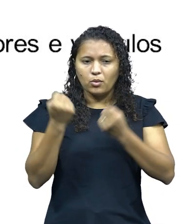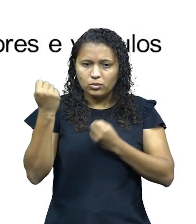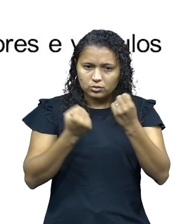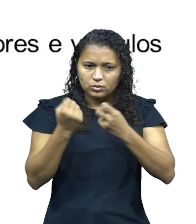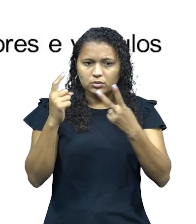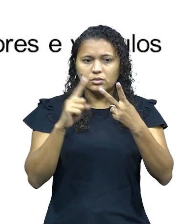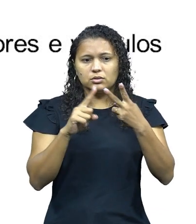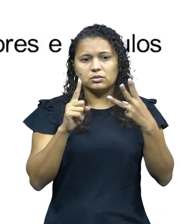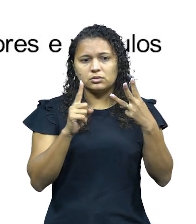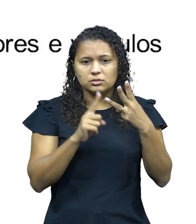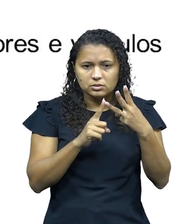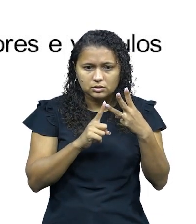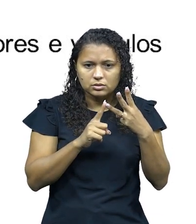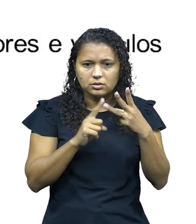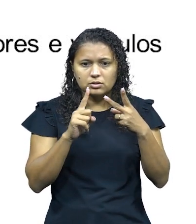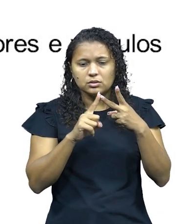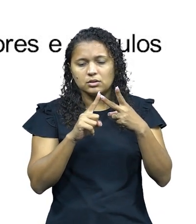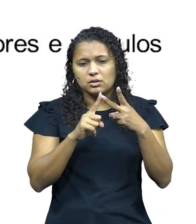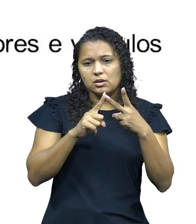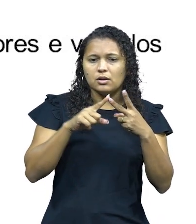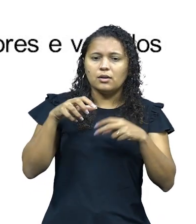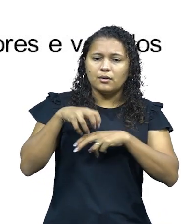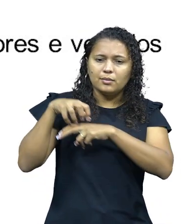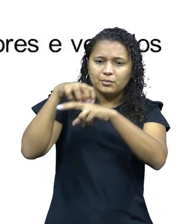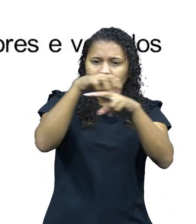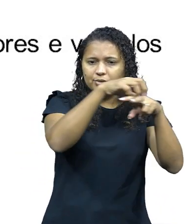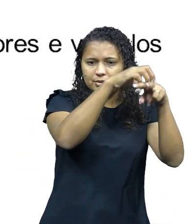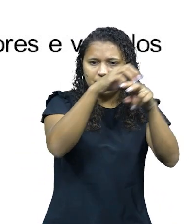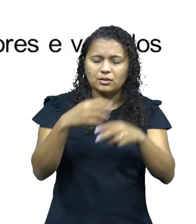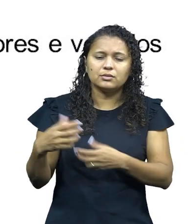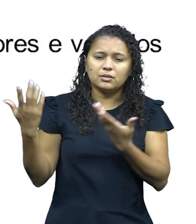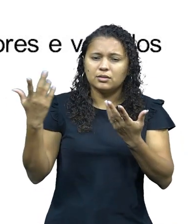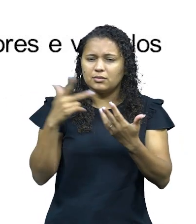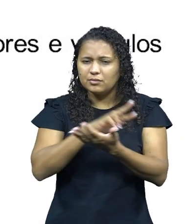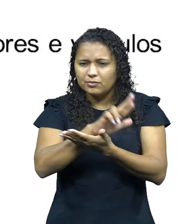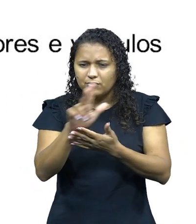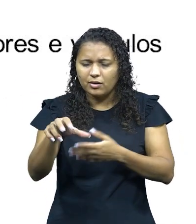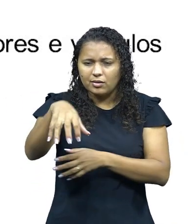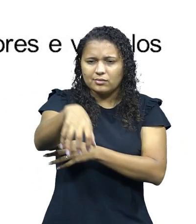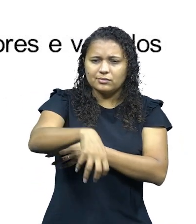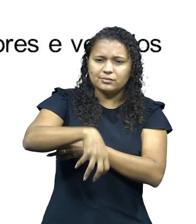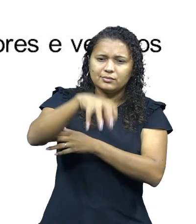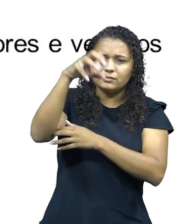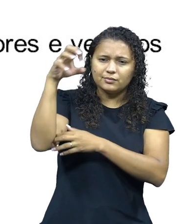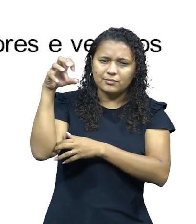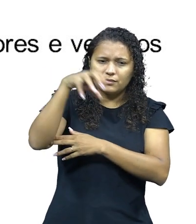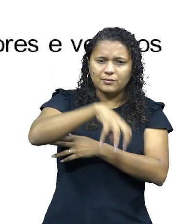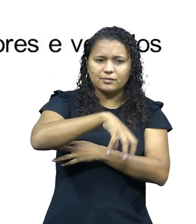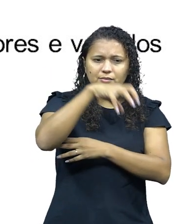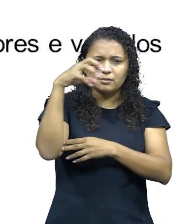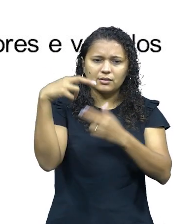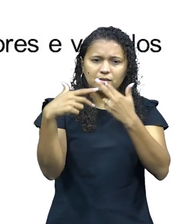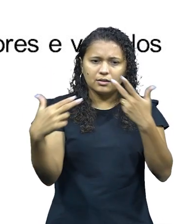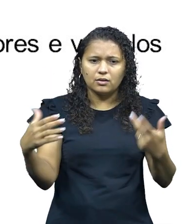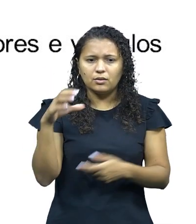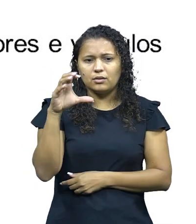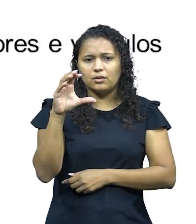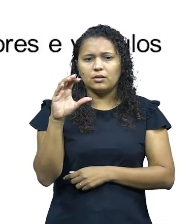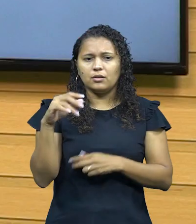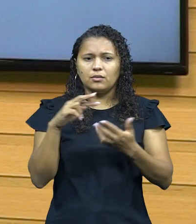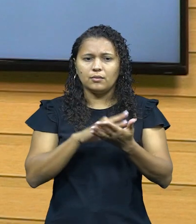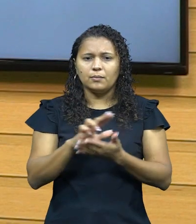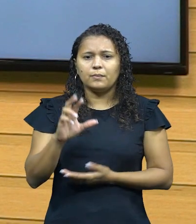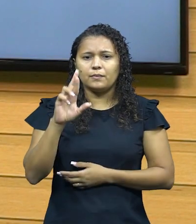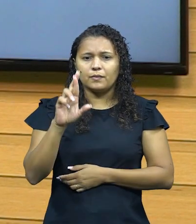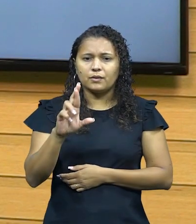carreteiros, operadores de empilhadeiras, de tratores e veículos transportados por roll-on,